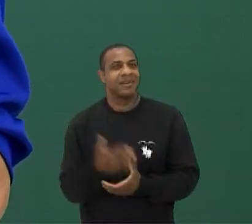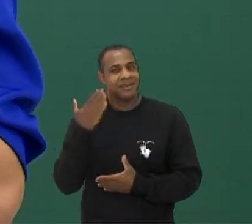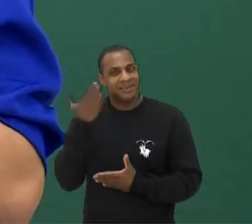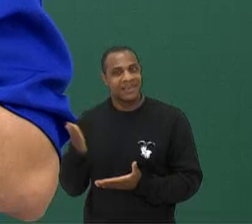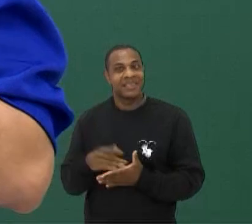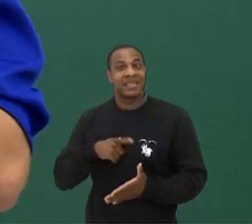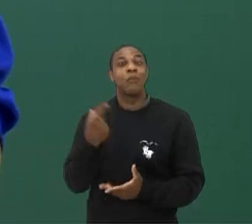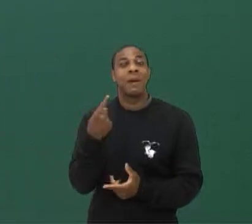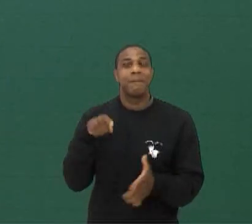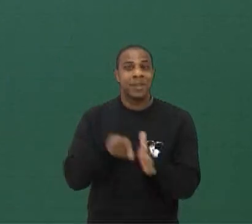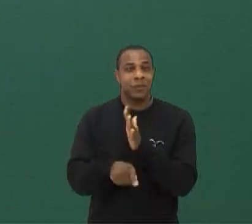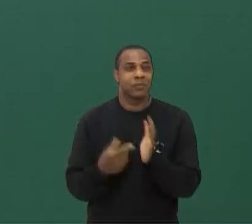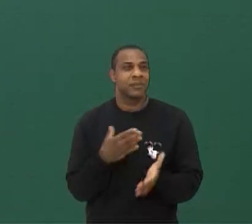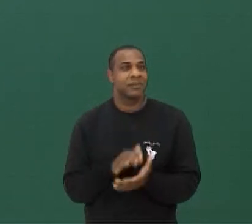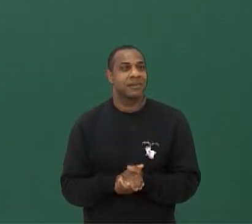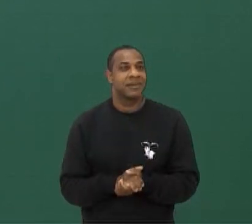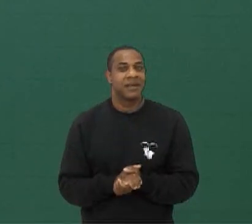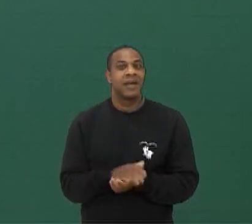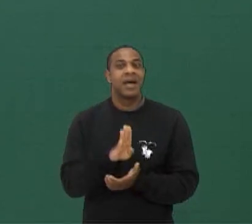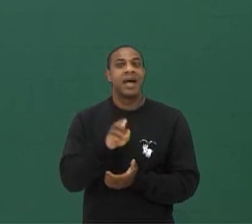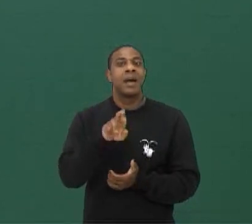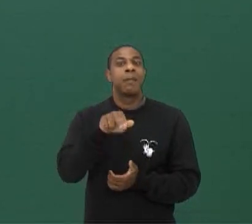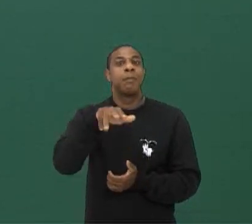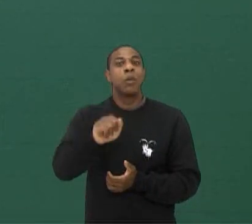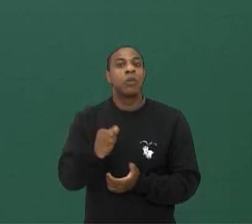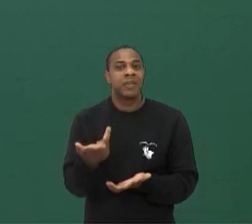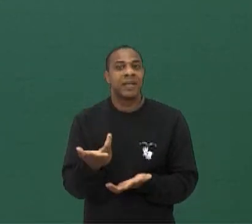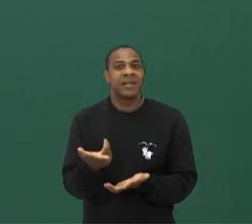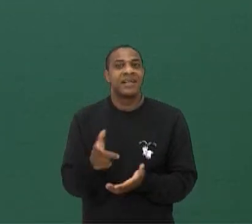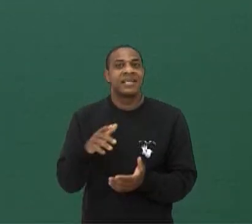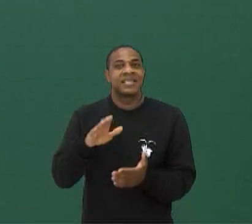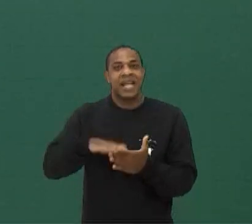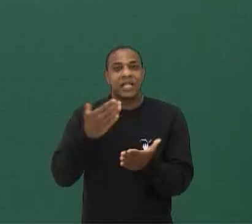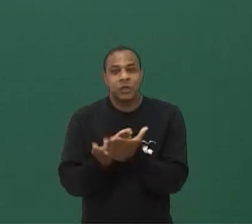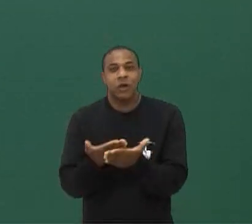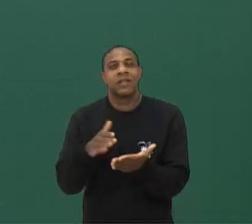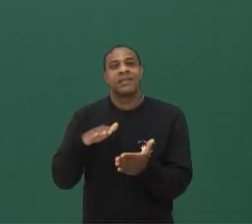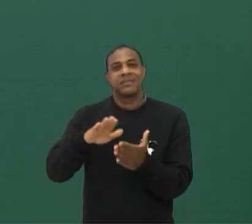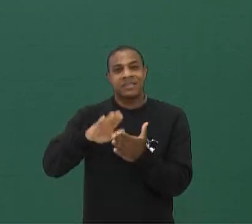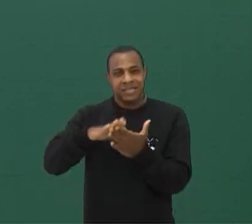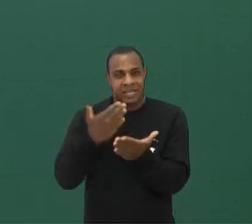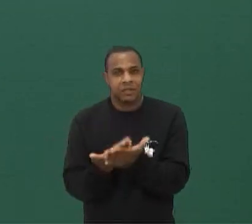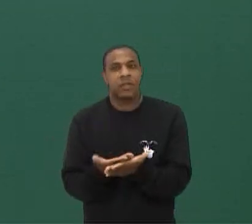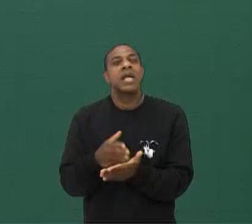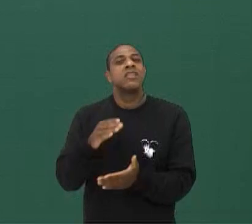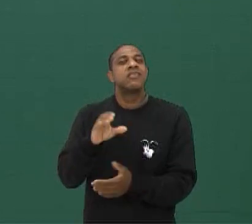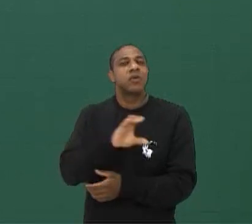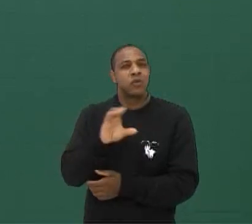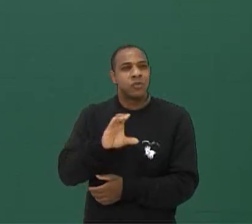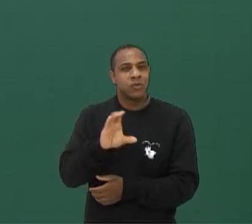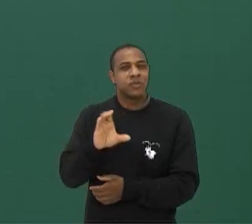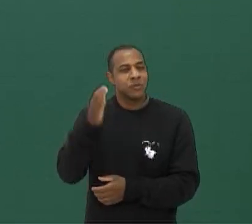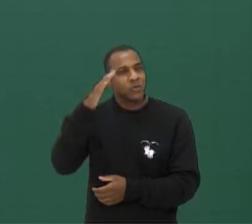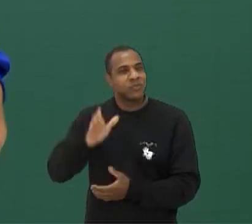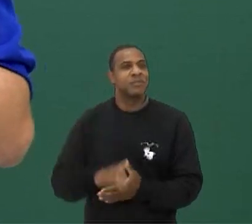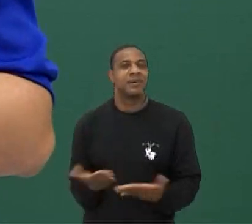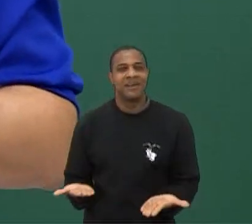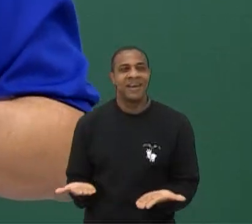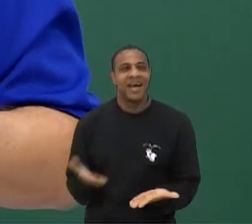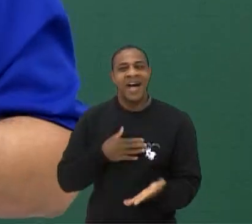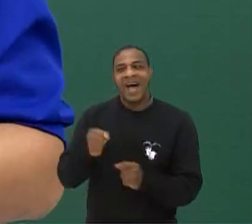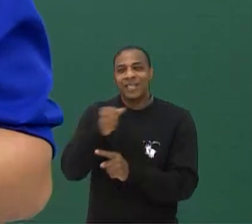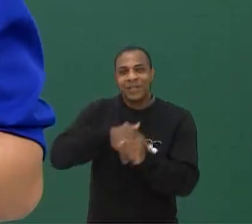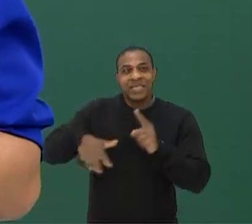uma pergunta. Da Bruna, do Colégio Estadual Padre João Wislinski, de Curitiba. Como a